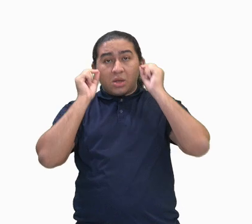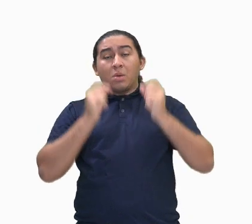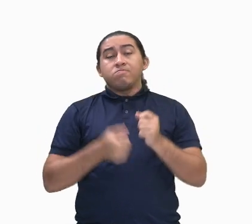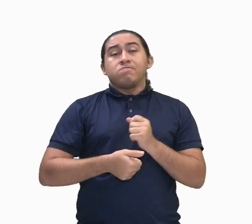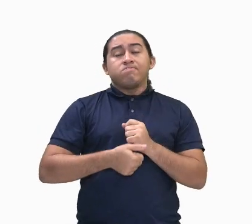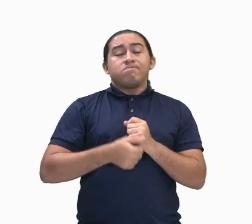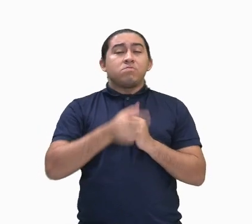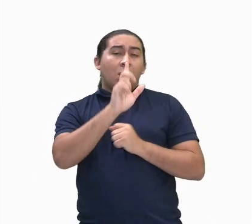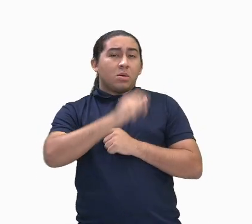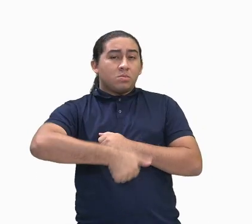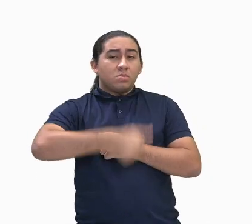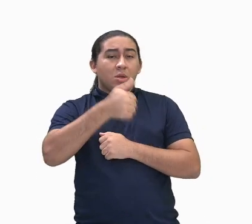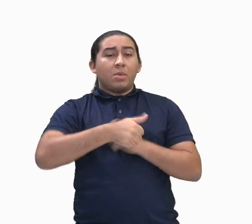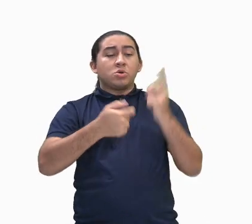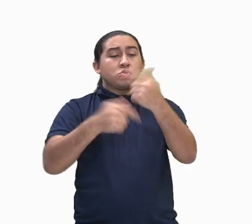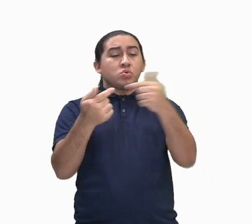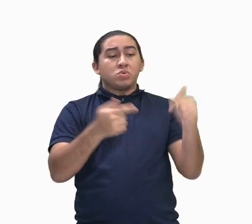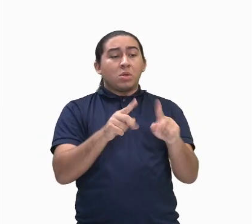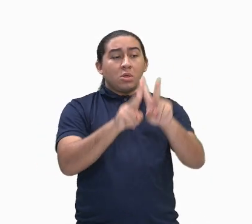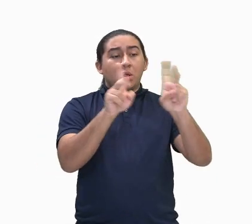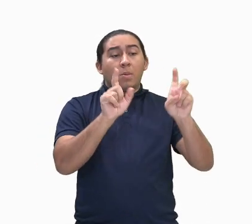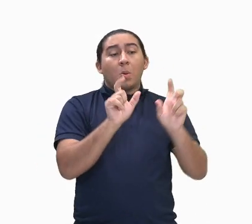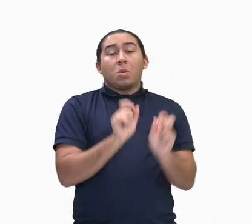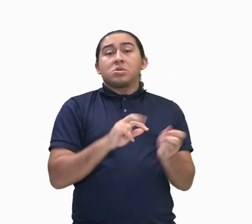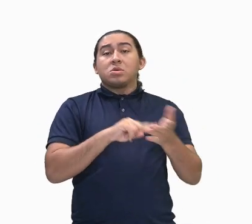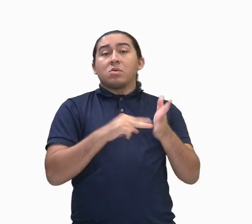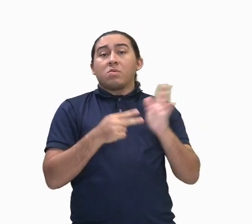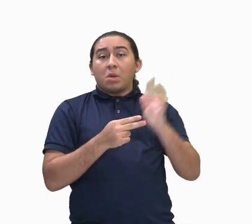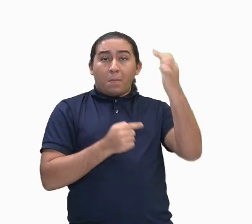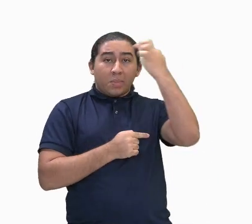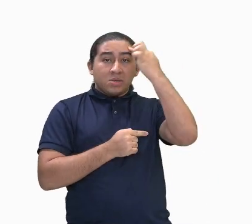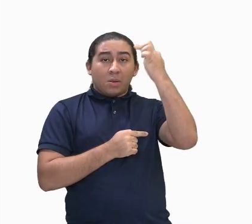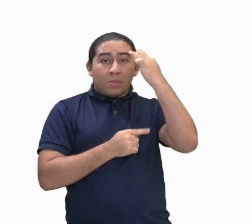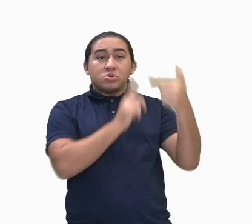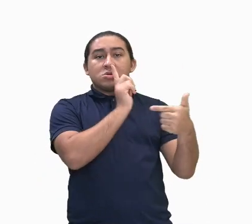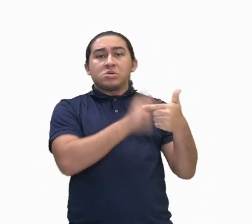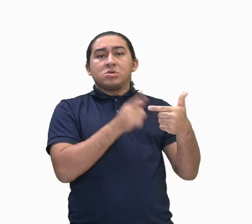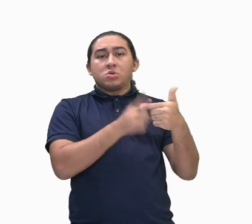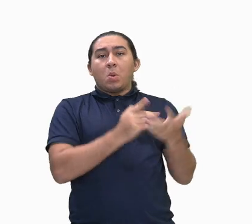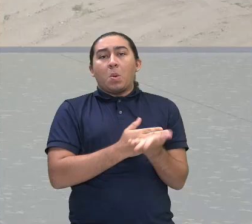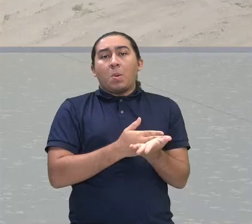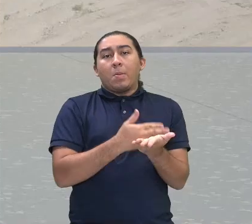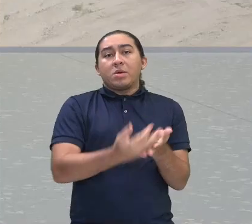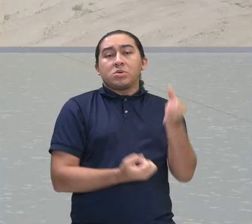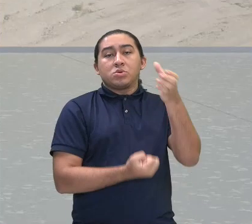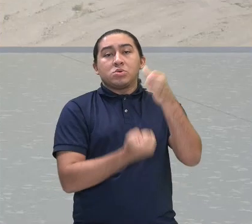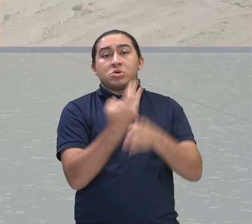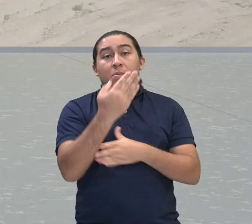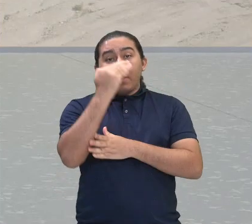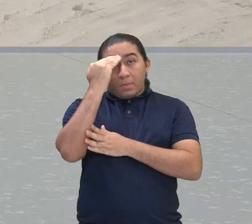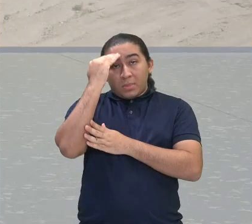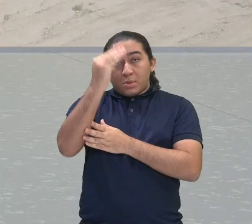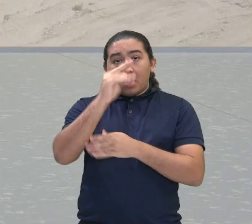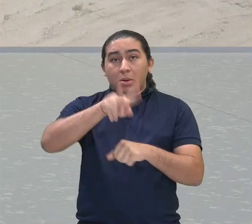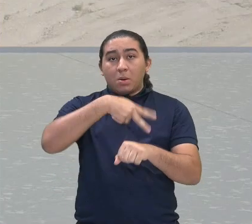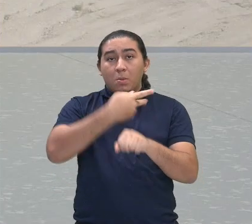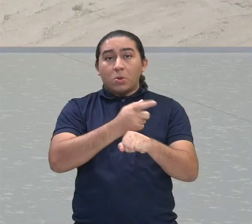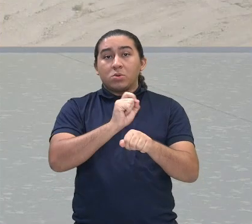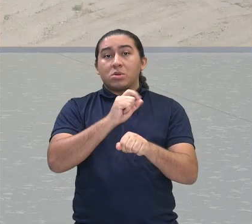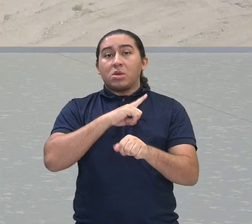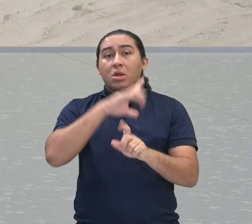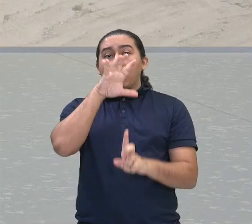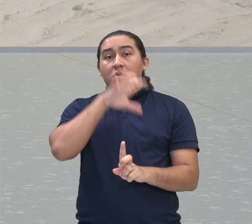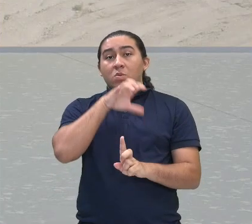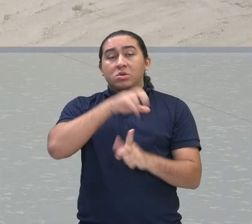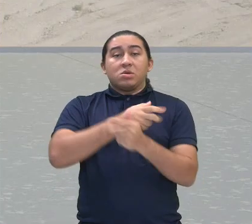primeiras abordagens sobre o que é o pensamento crítico vão começar a surgir, principalmente a partir da influência de